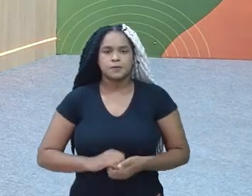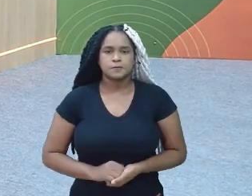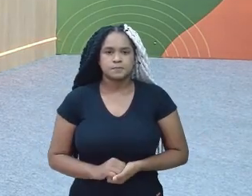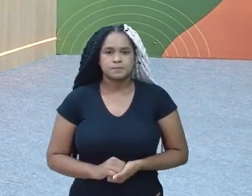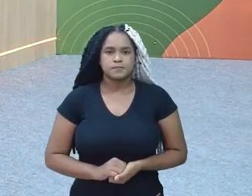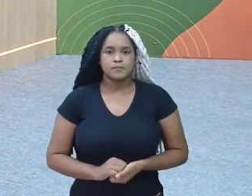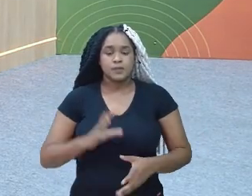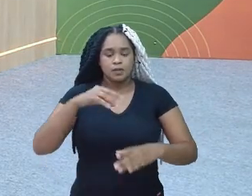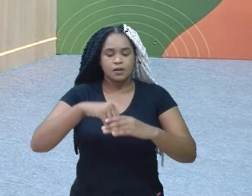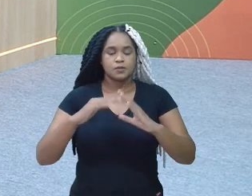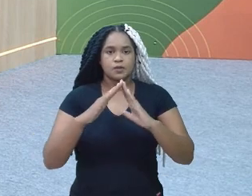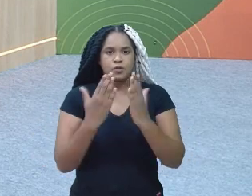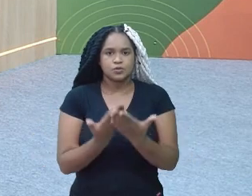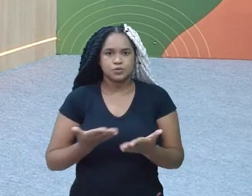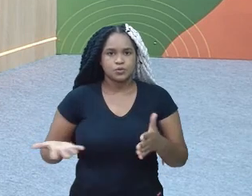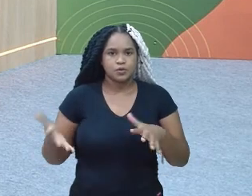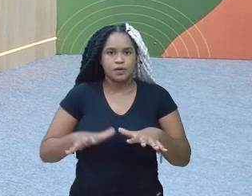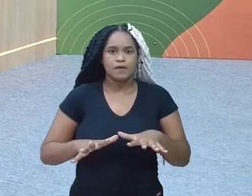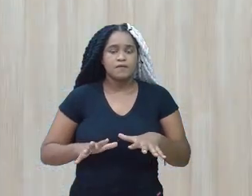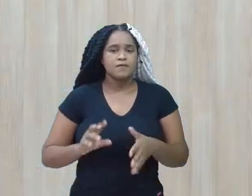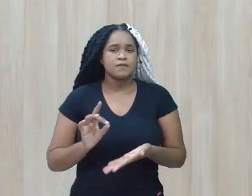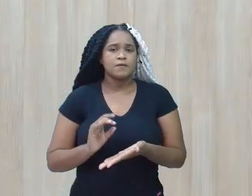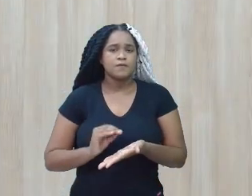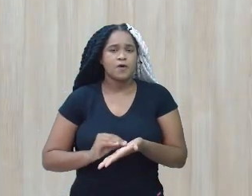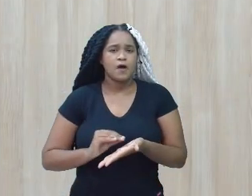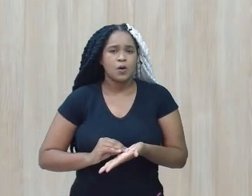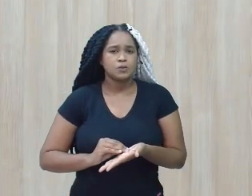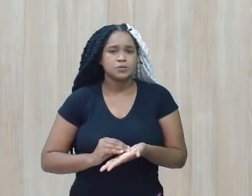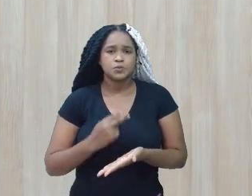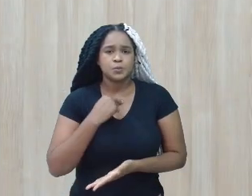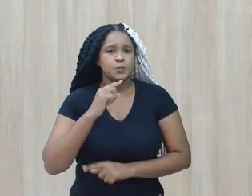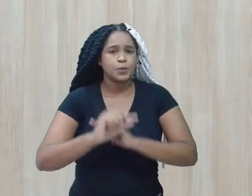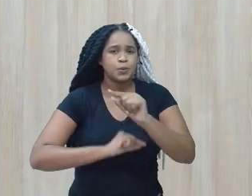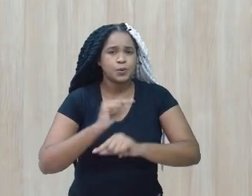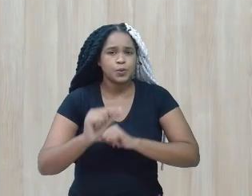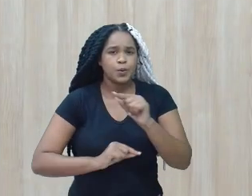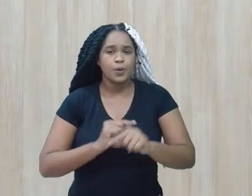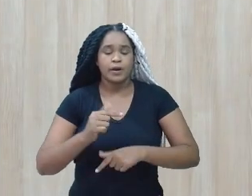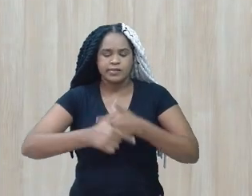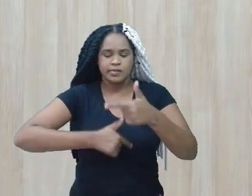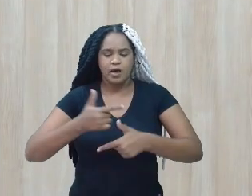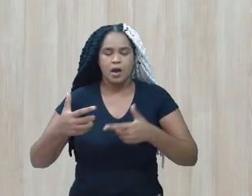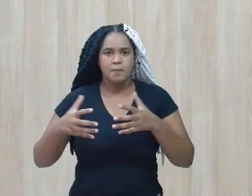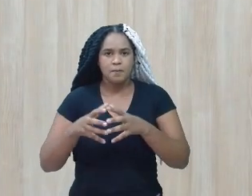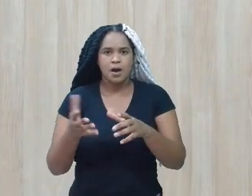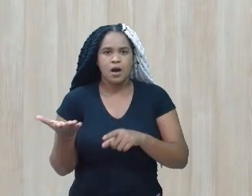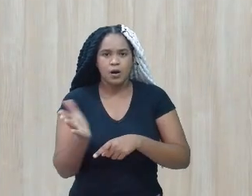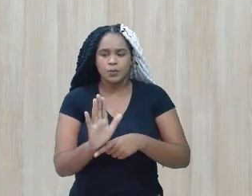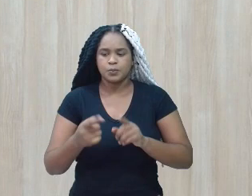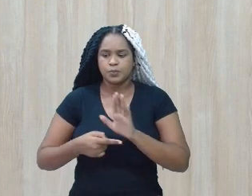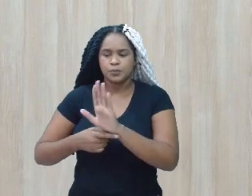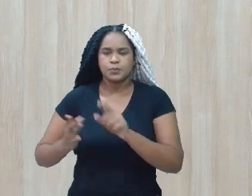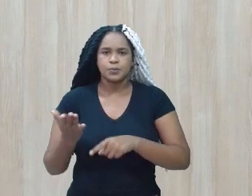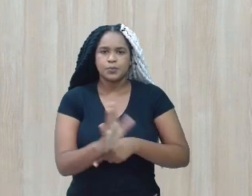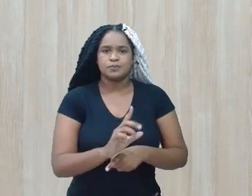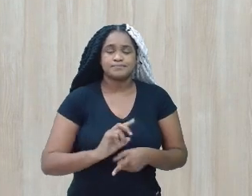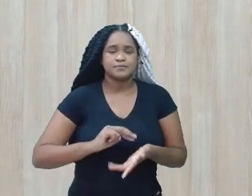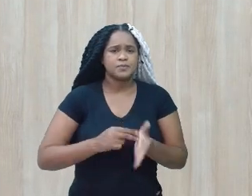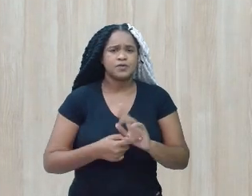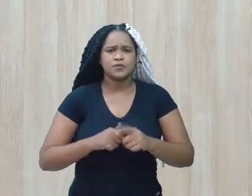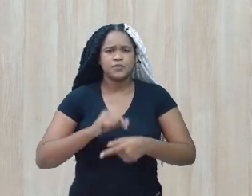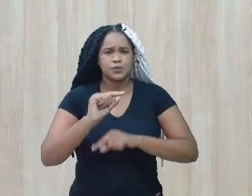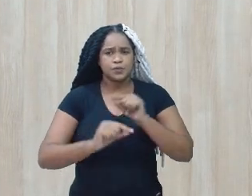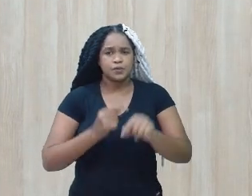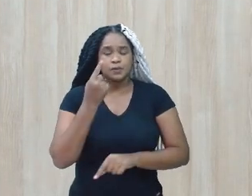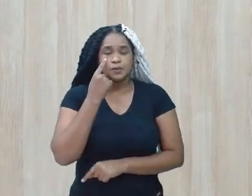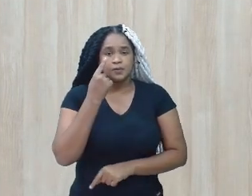na escola inclusiva, que não pode faltar o trabalho cooperativo. O que entendemos desse trabalho cooperativo? Como